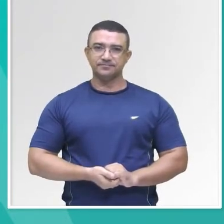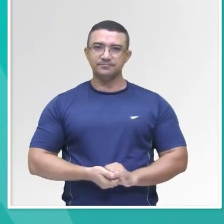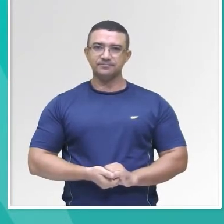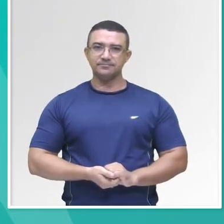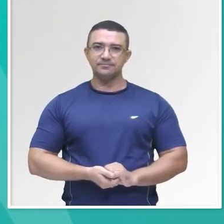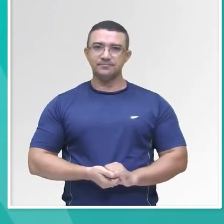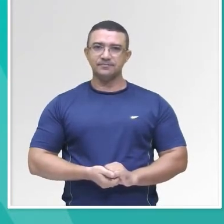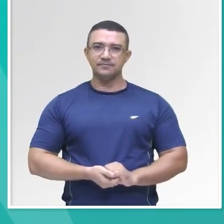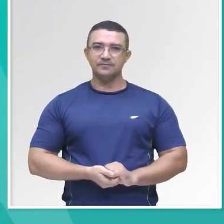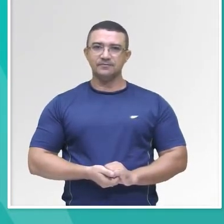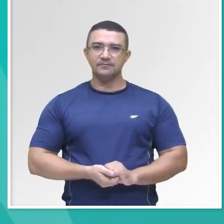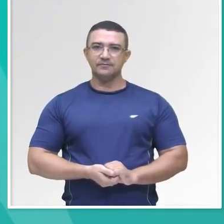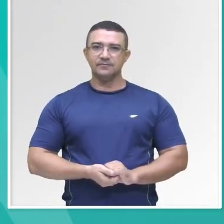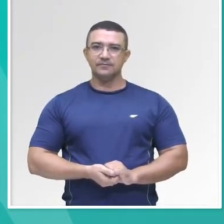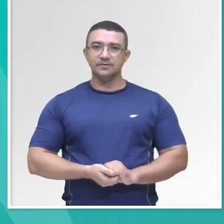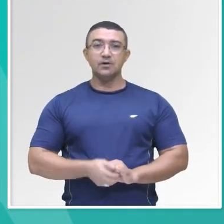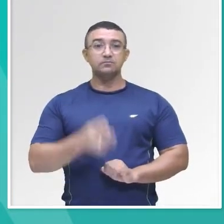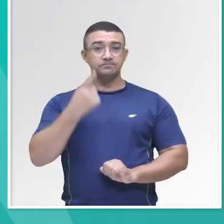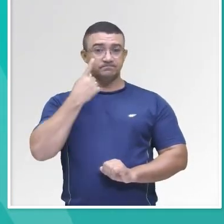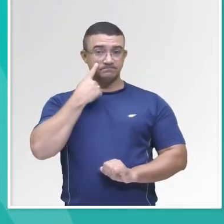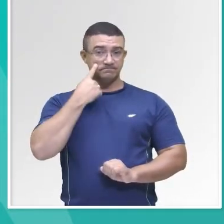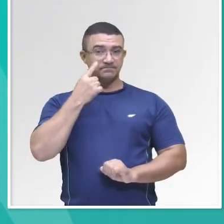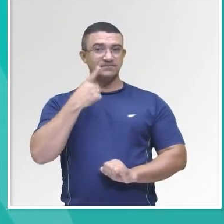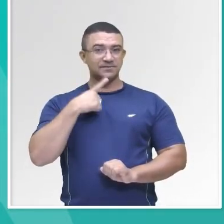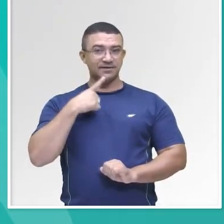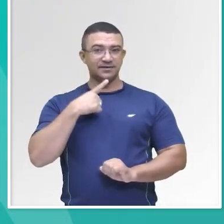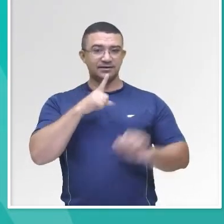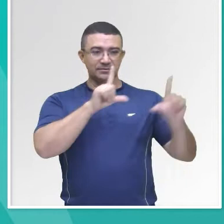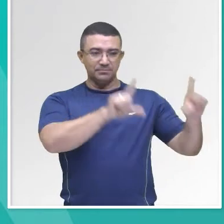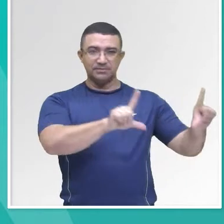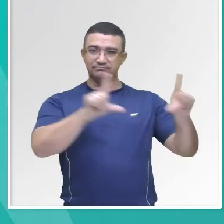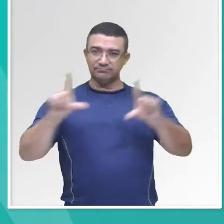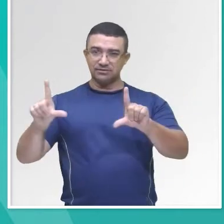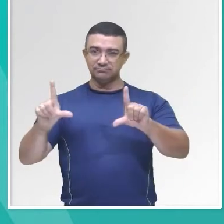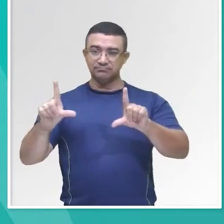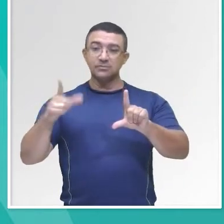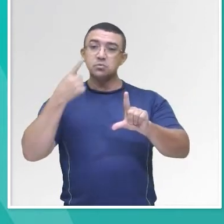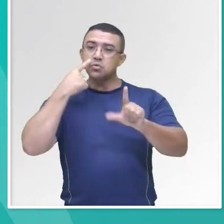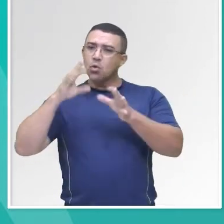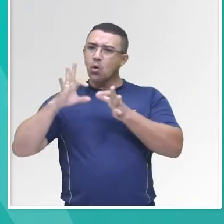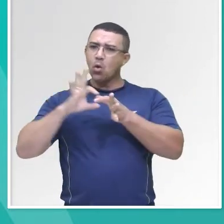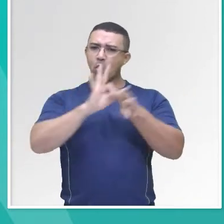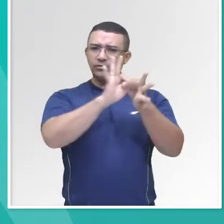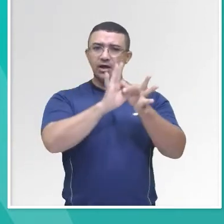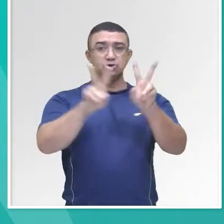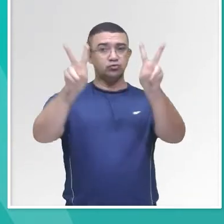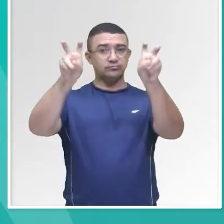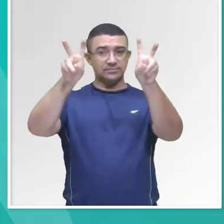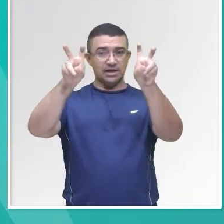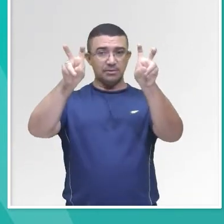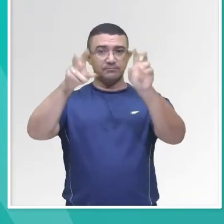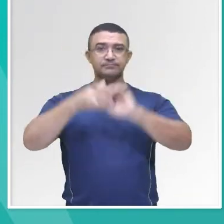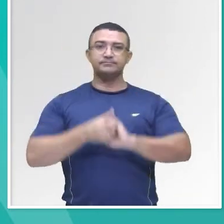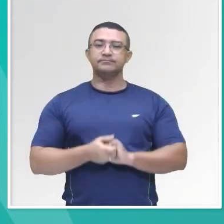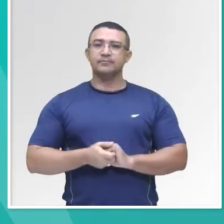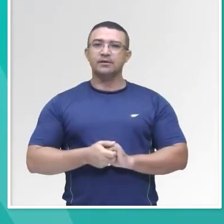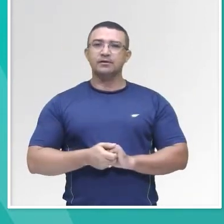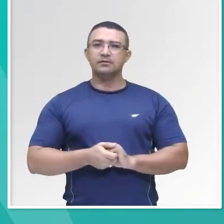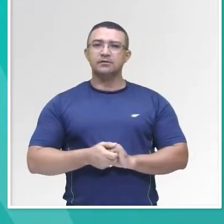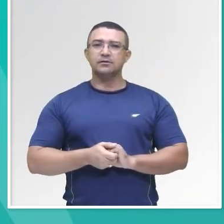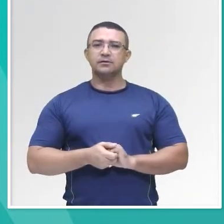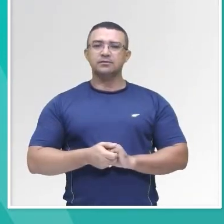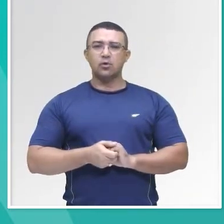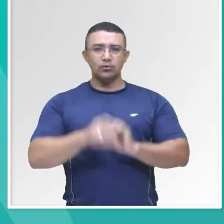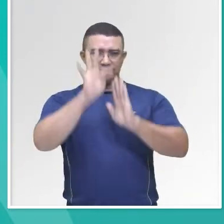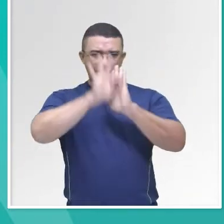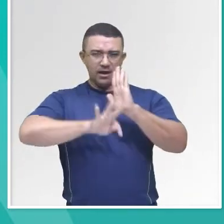Ok. Nós temos aí, olha, né? Tem aí o contexto, o título do texto, o tema do texto